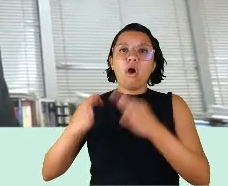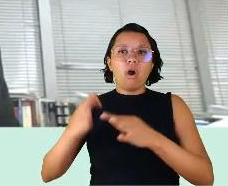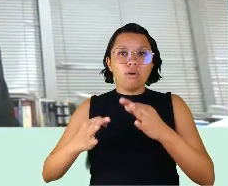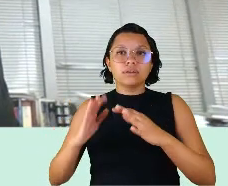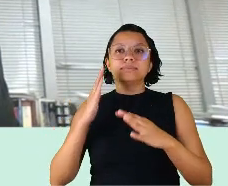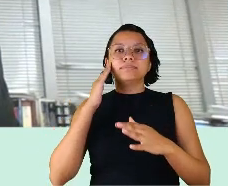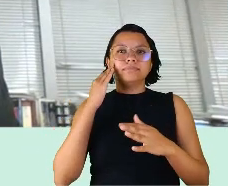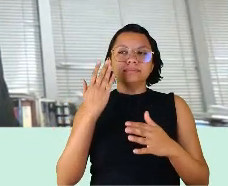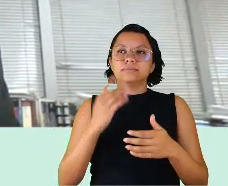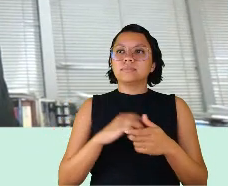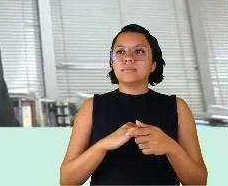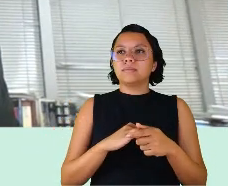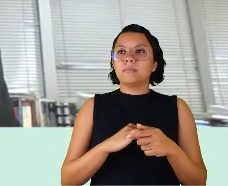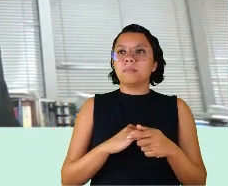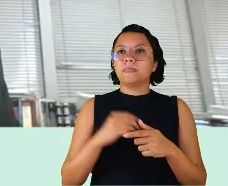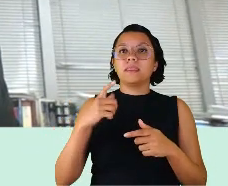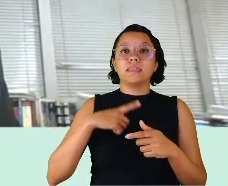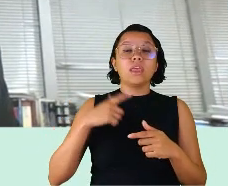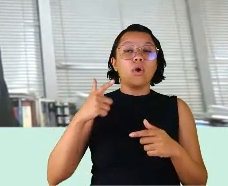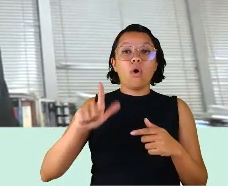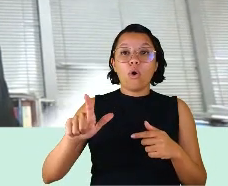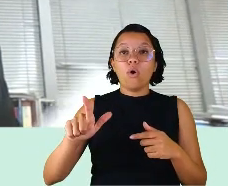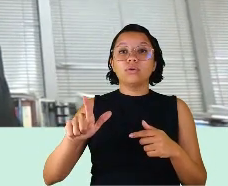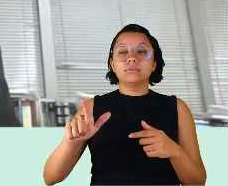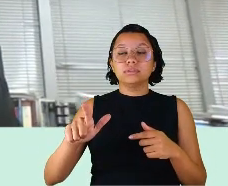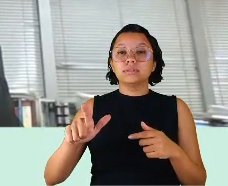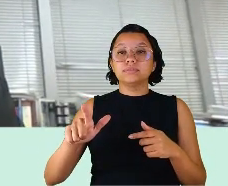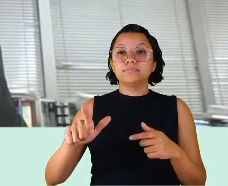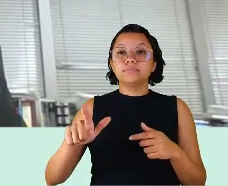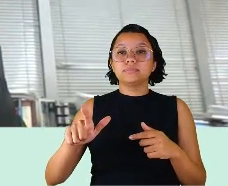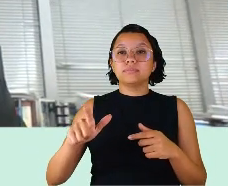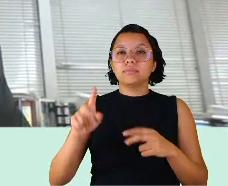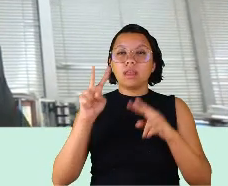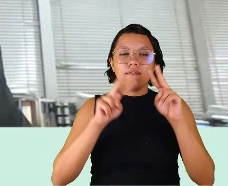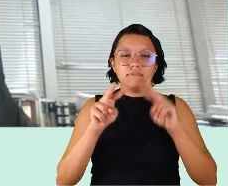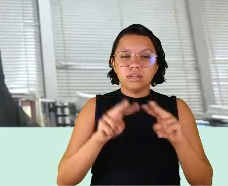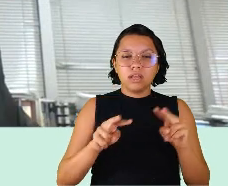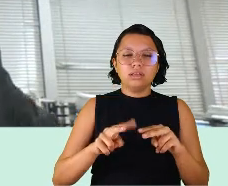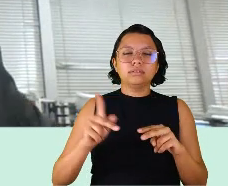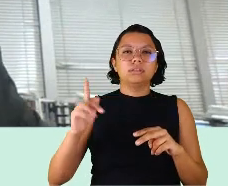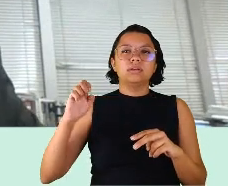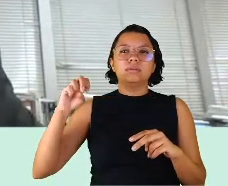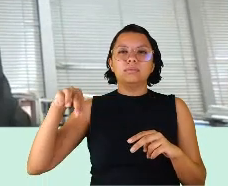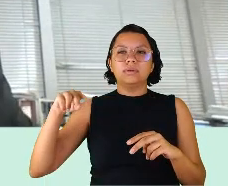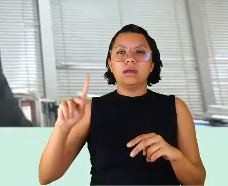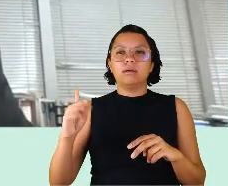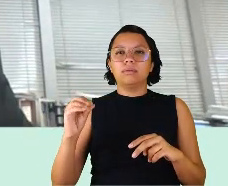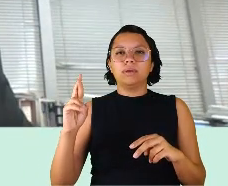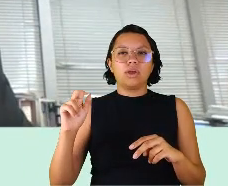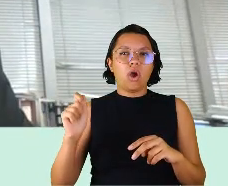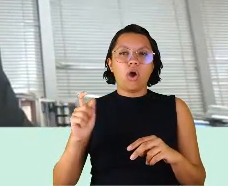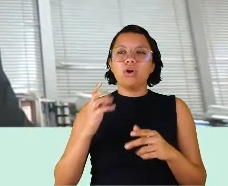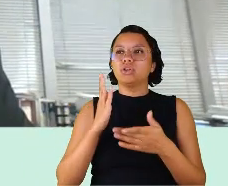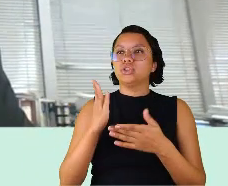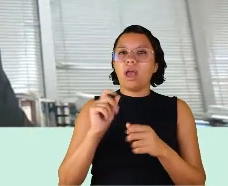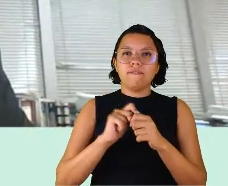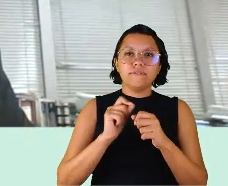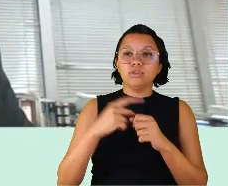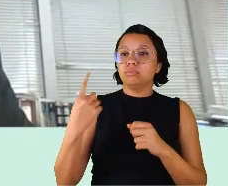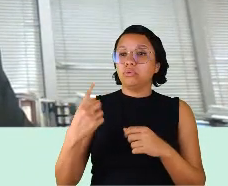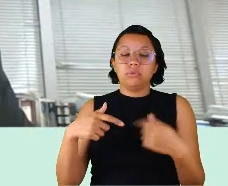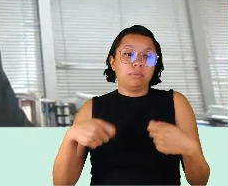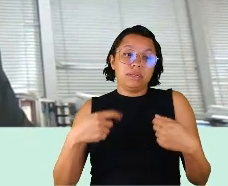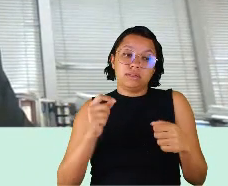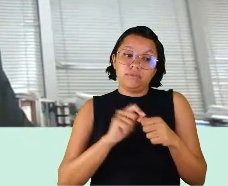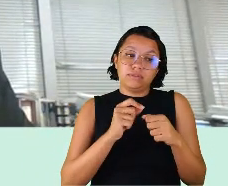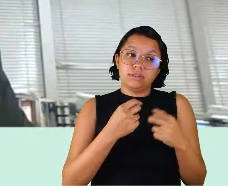né? Não vai ter outra penhora naquilo ali, uma outra avaliação, né? Que já foi feito por um, não precisa ser feito por outro,